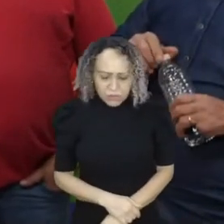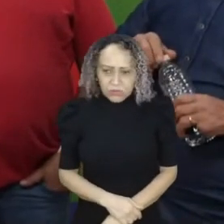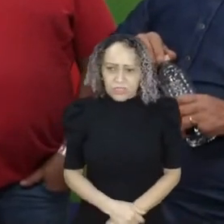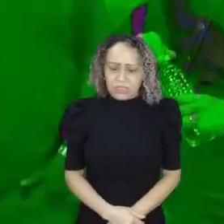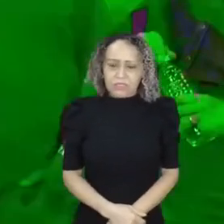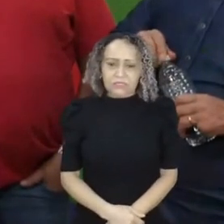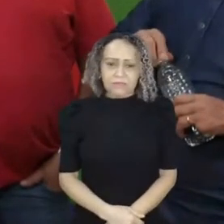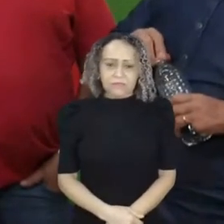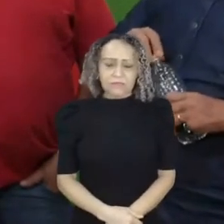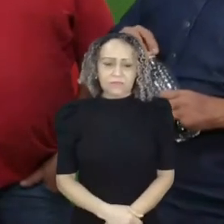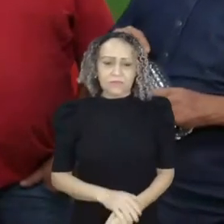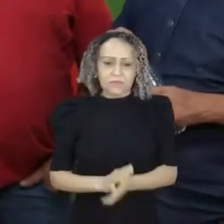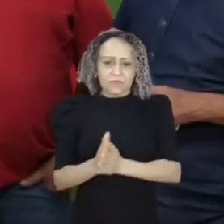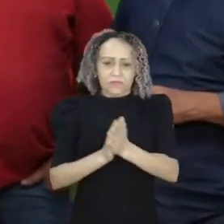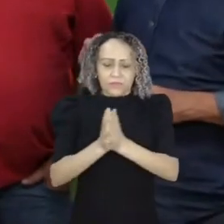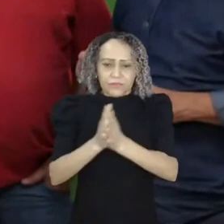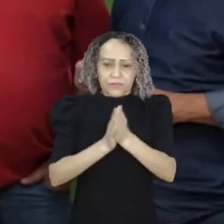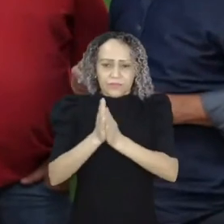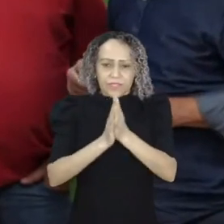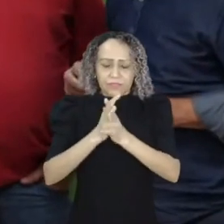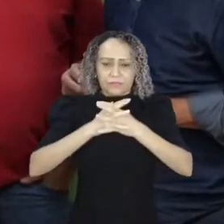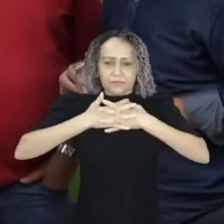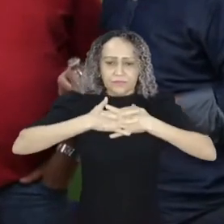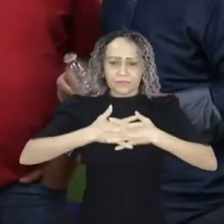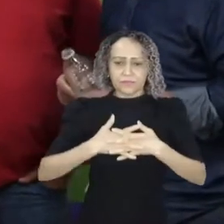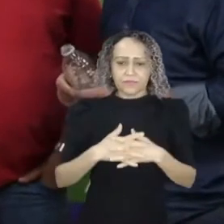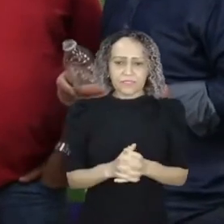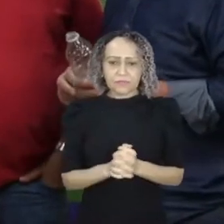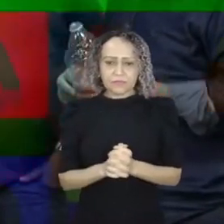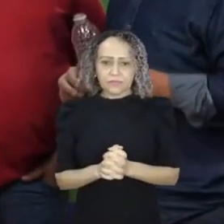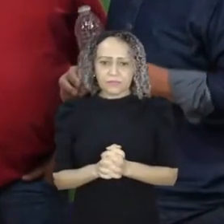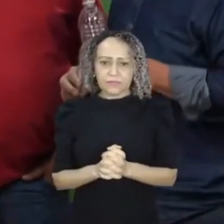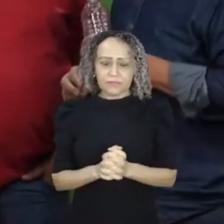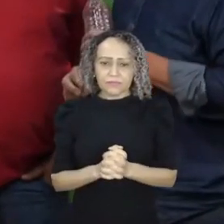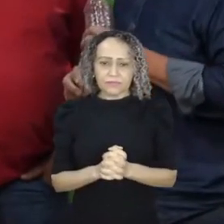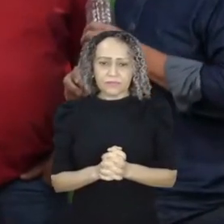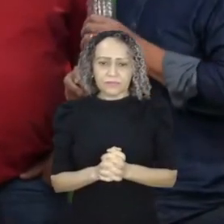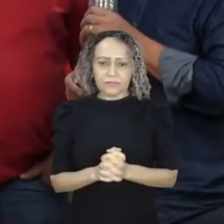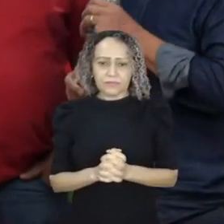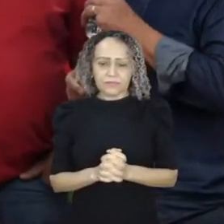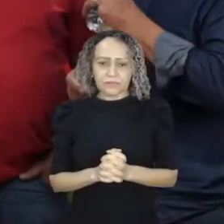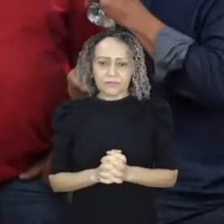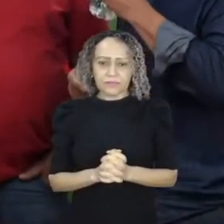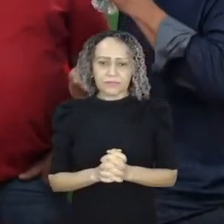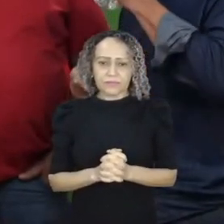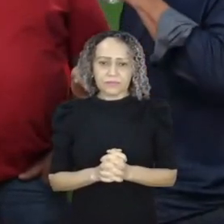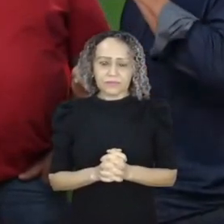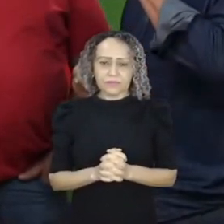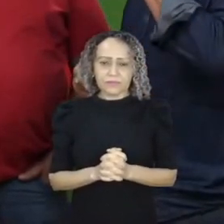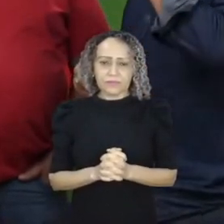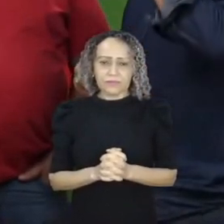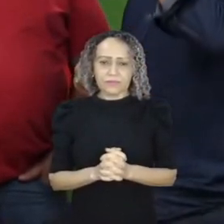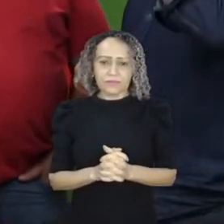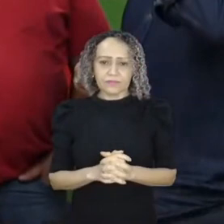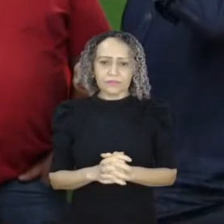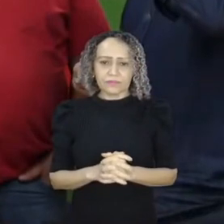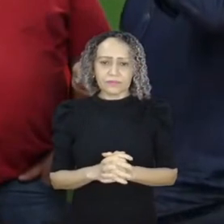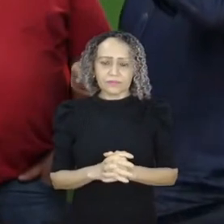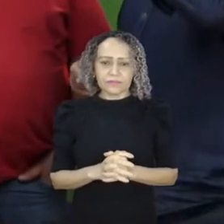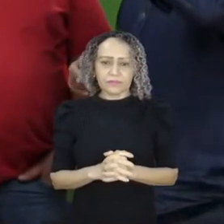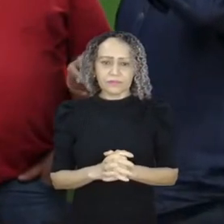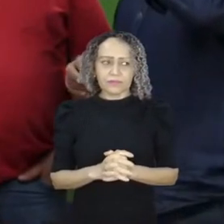É, do mesmo jeito que o meu adversário fez no primeiro turno. Ele estava atrás, né? E se você